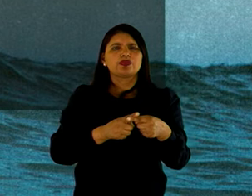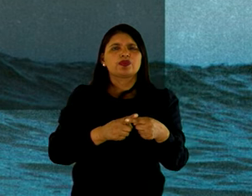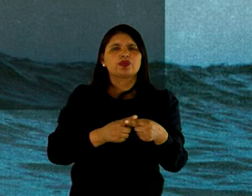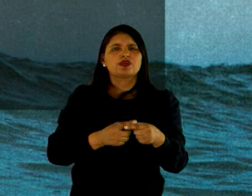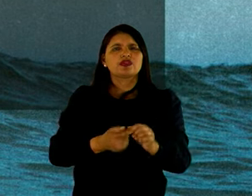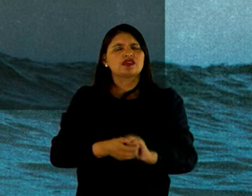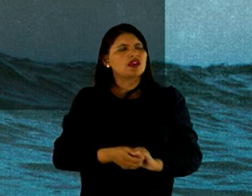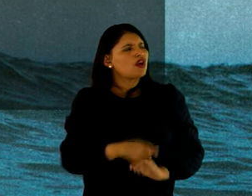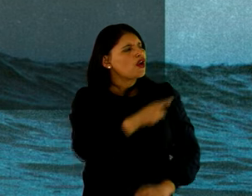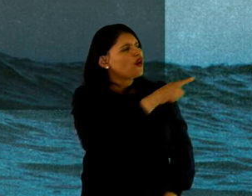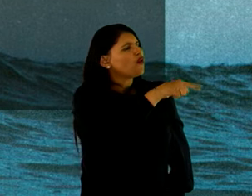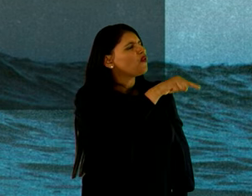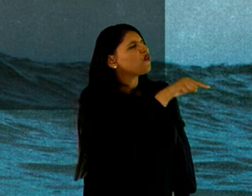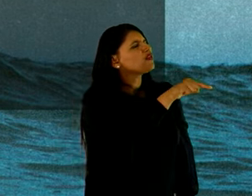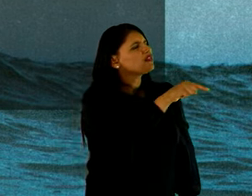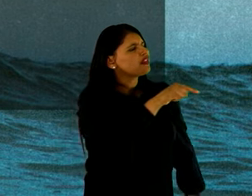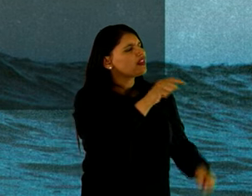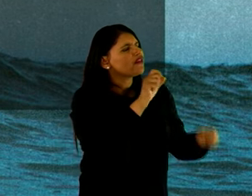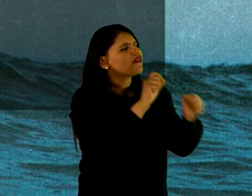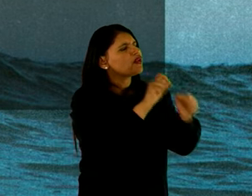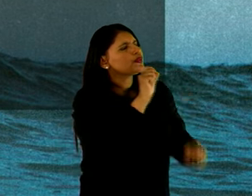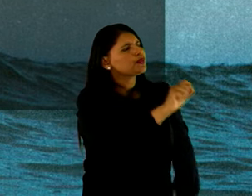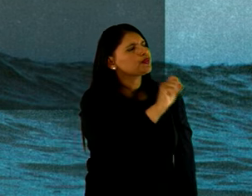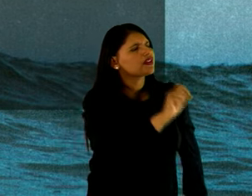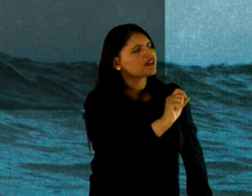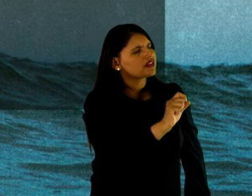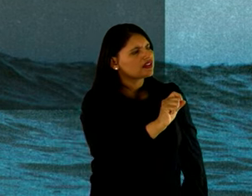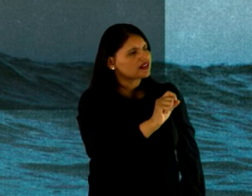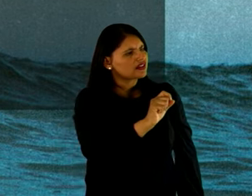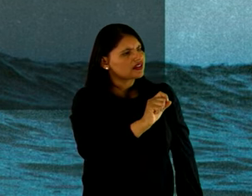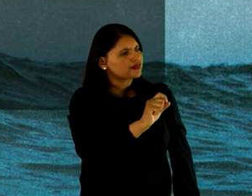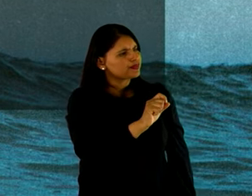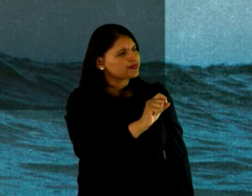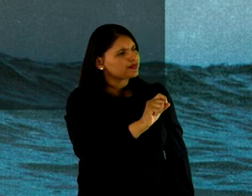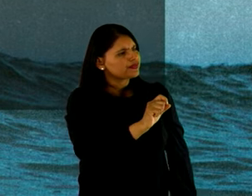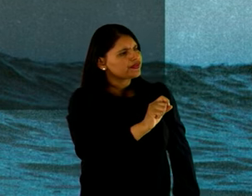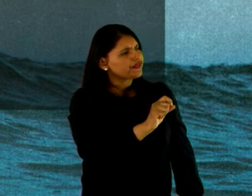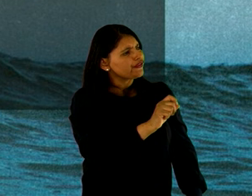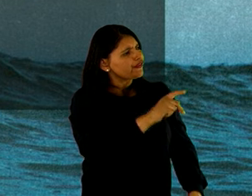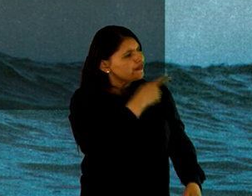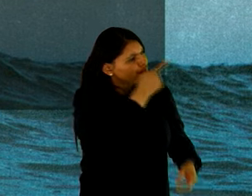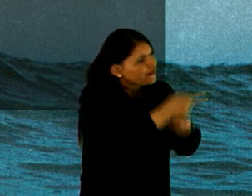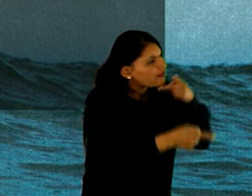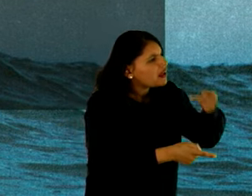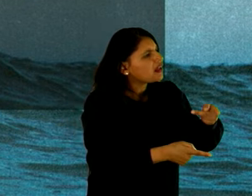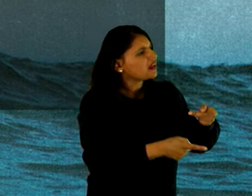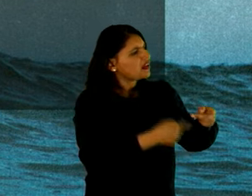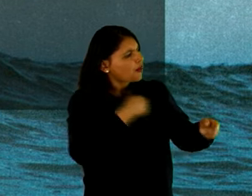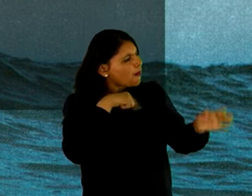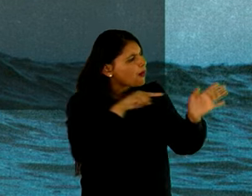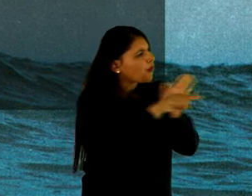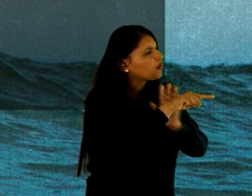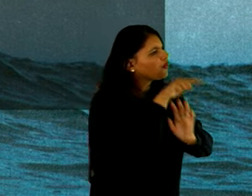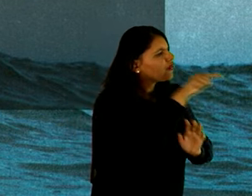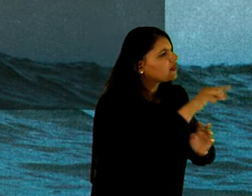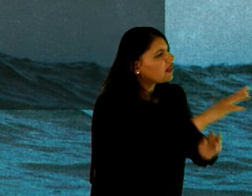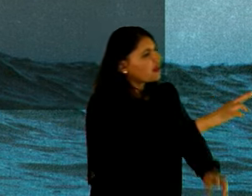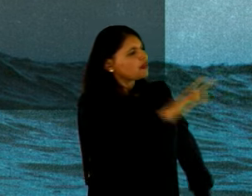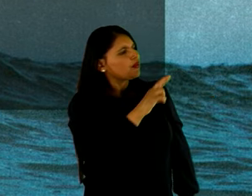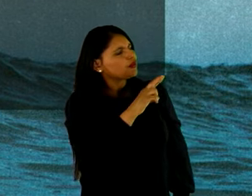Que ocupação é a sua? É a tua? Da onde vens? Qual é a tua